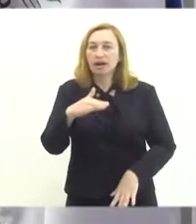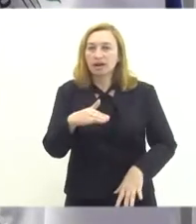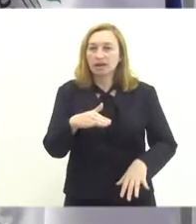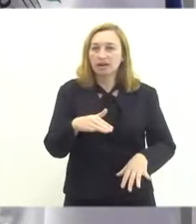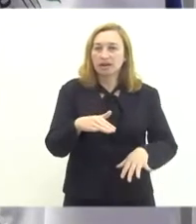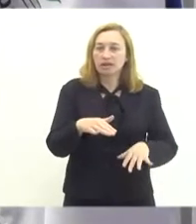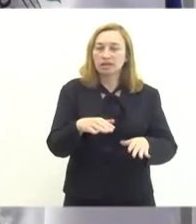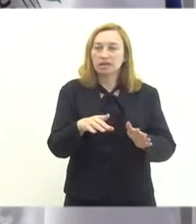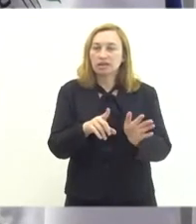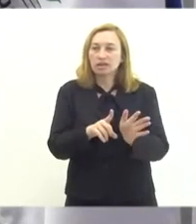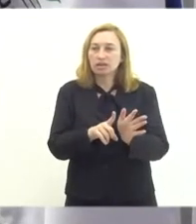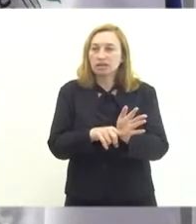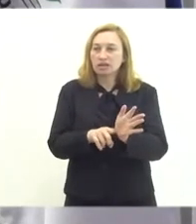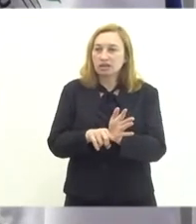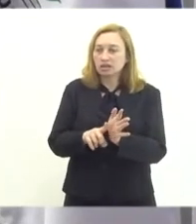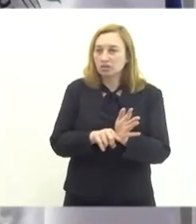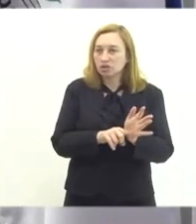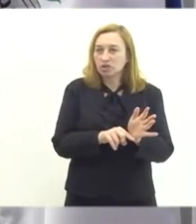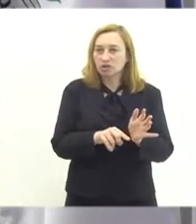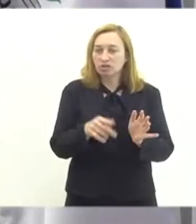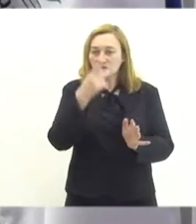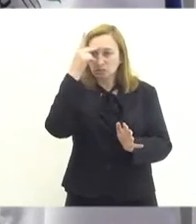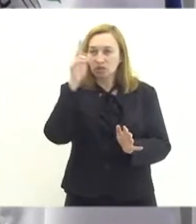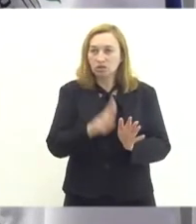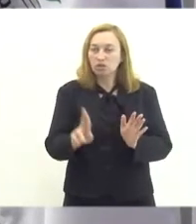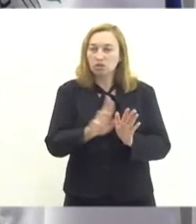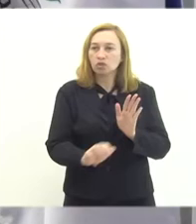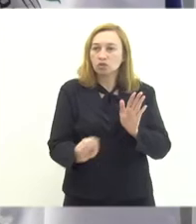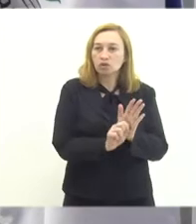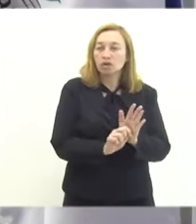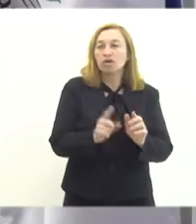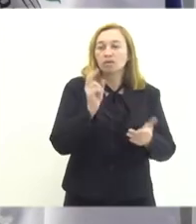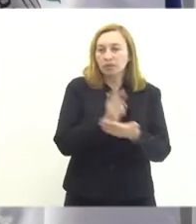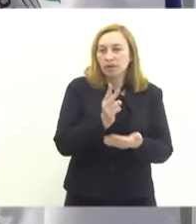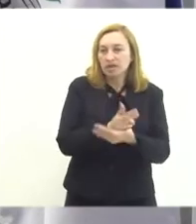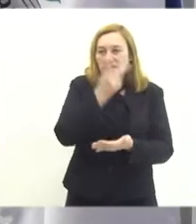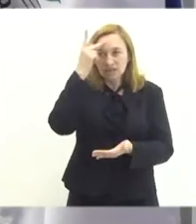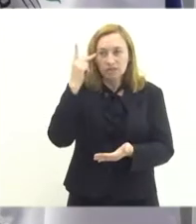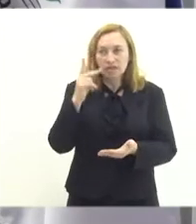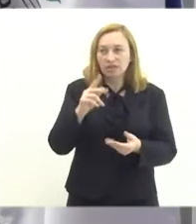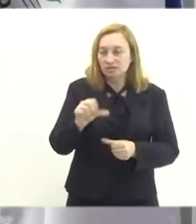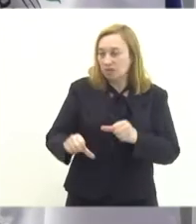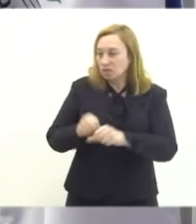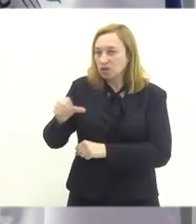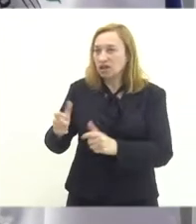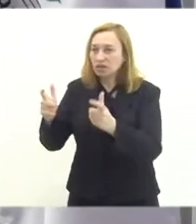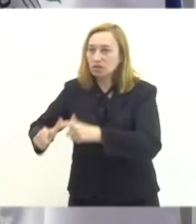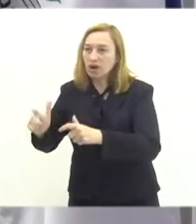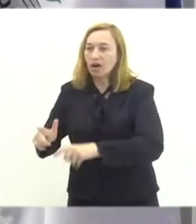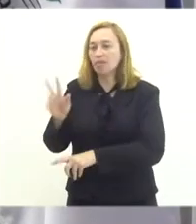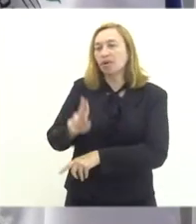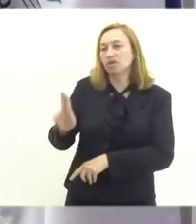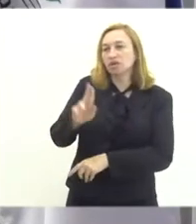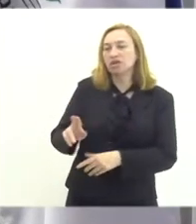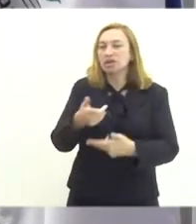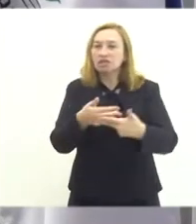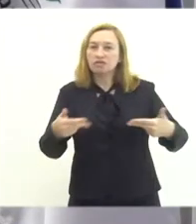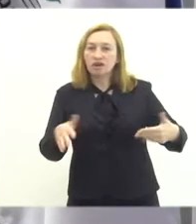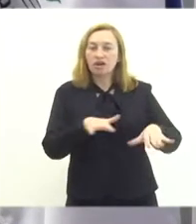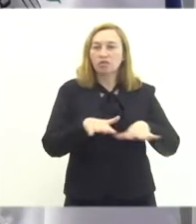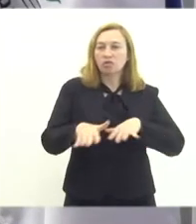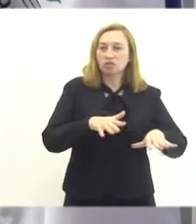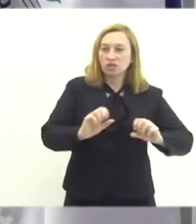dispersão dos usuários mesmo sabendo que eles irão se aglomerar em outro local diversos movimentos de defesa dos